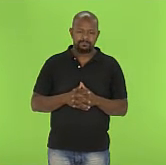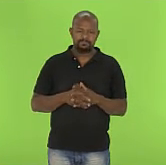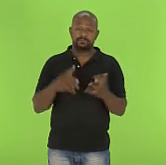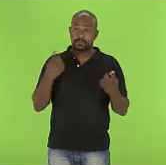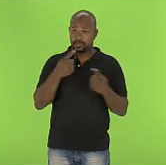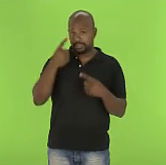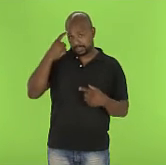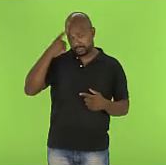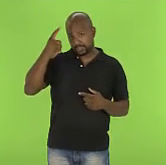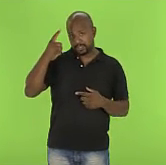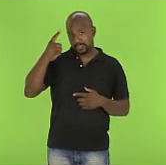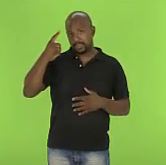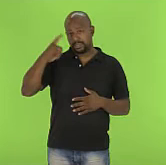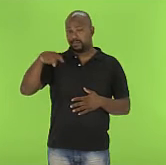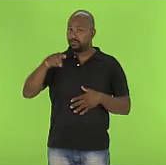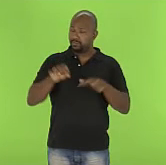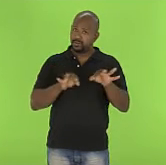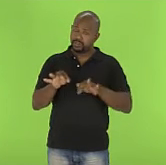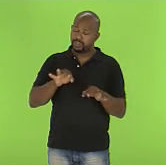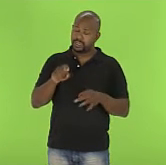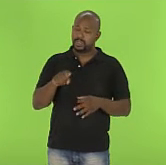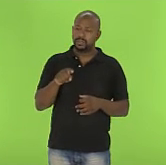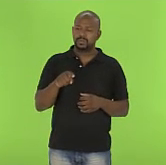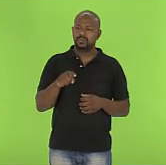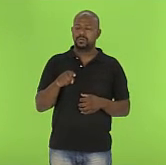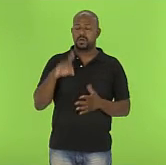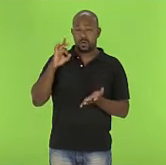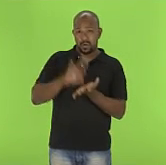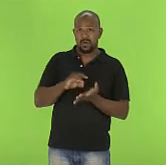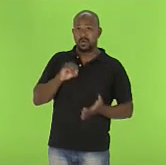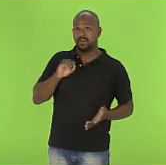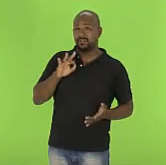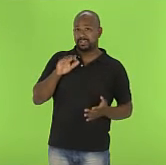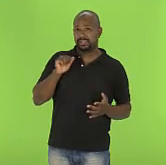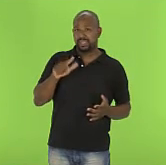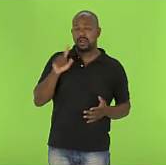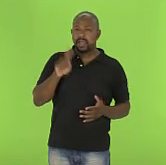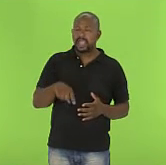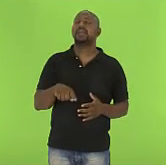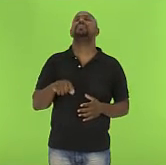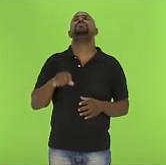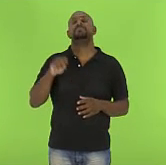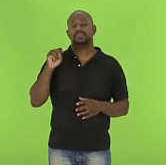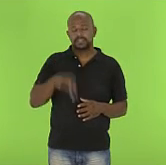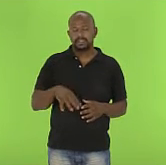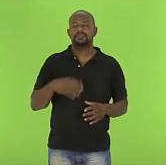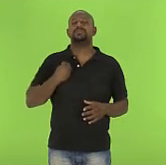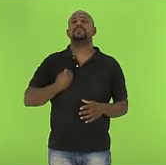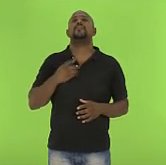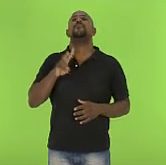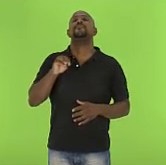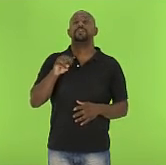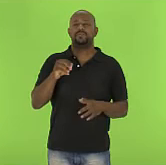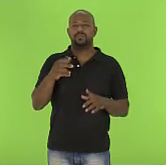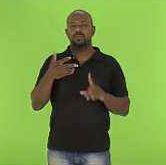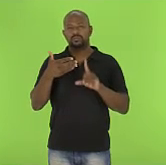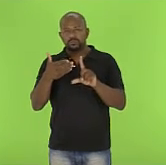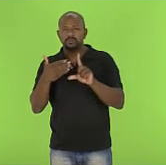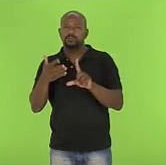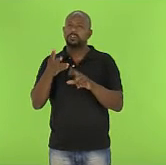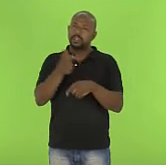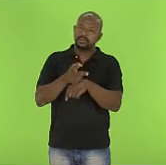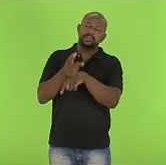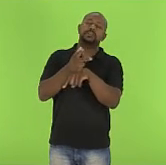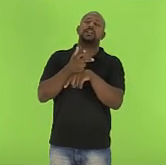E a nossa ideia para o projeto oficial é sim fazer ao vivo, transmissão